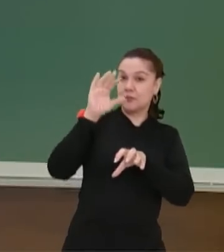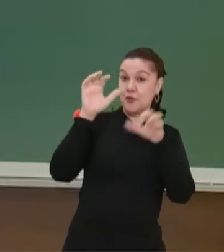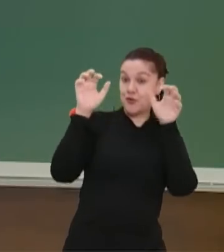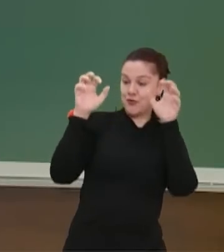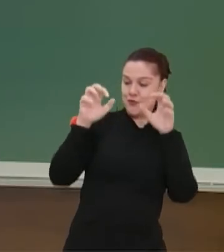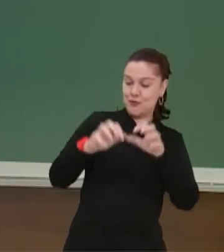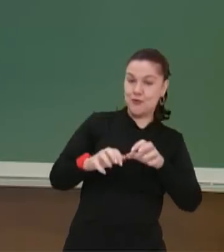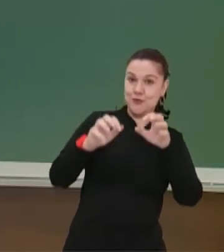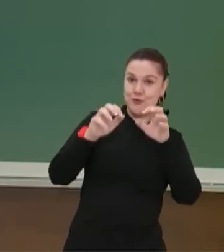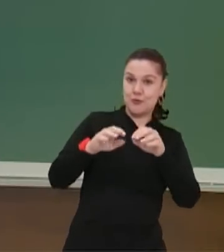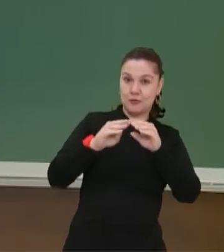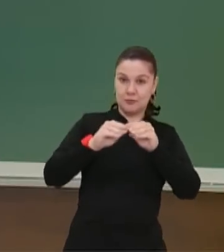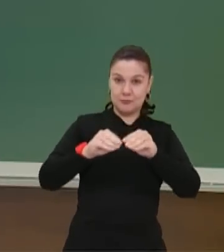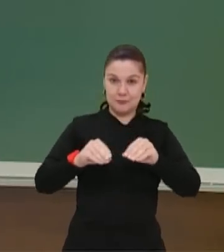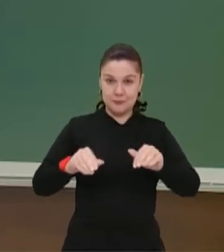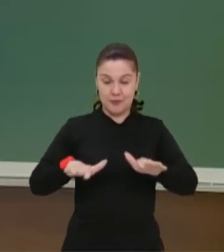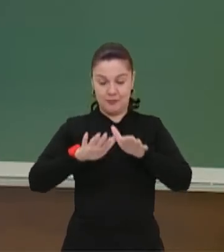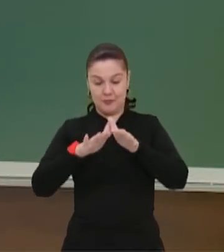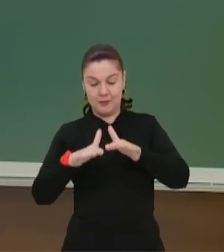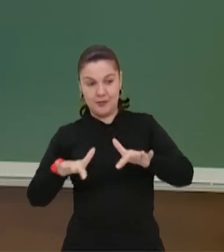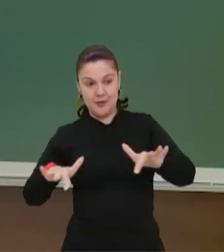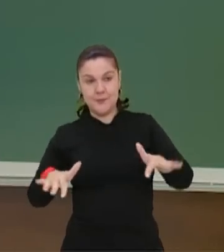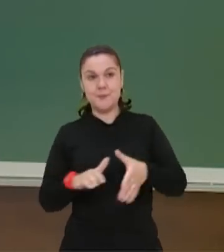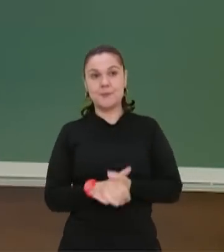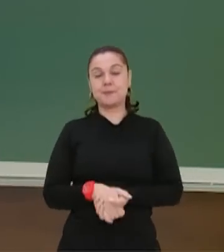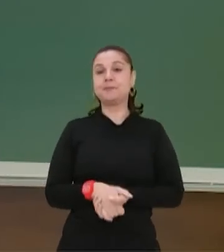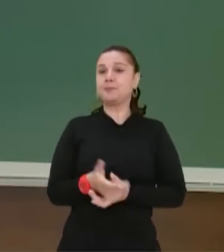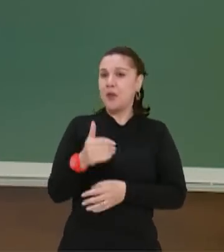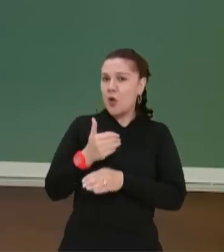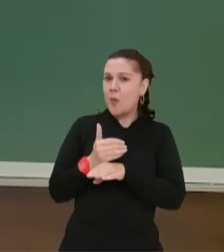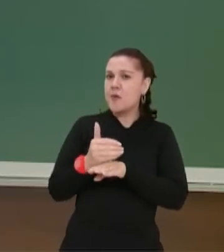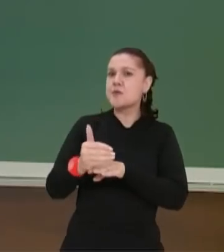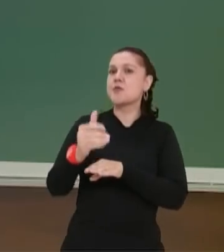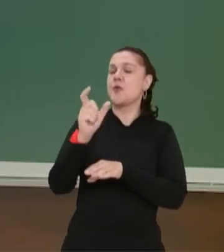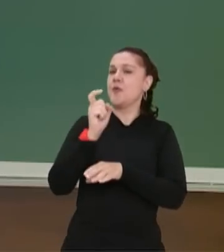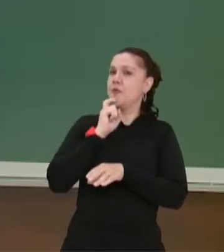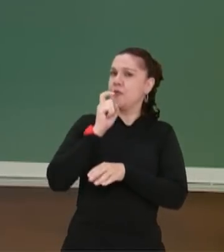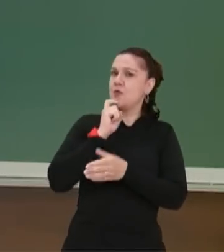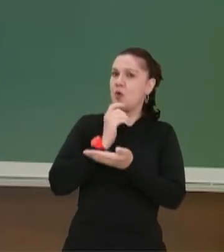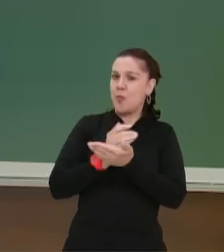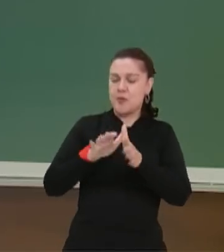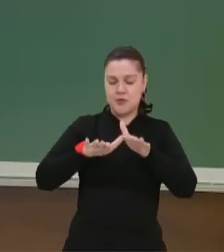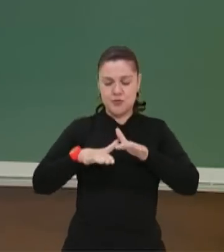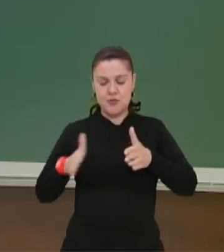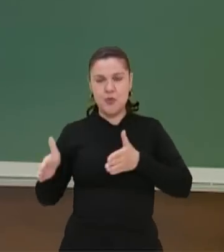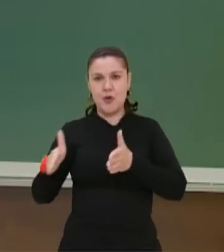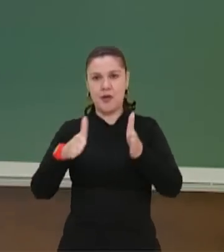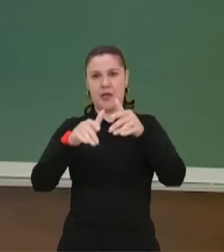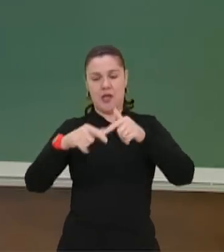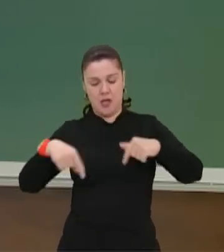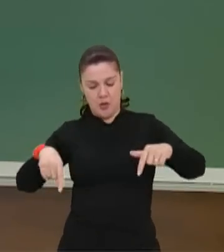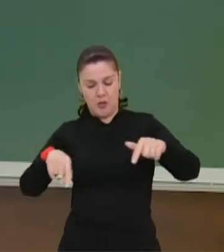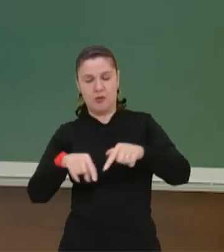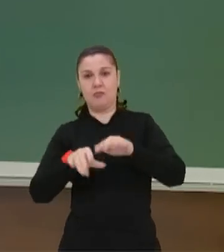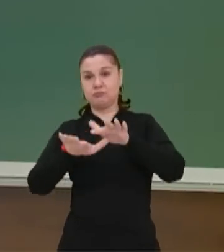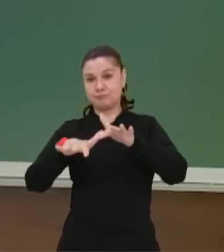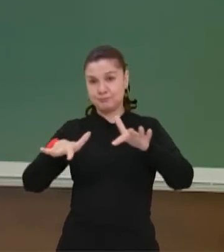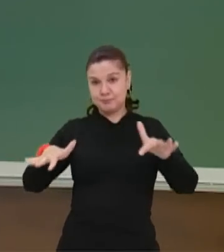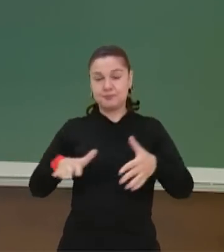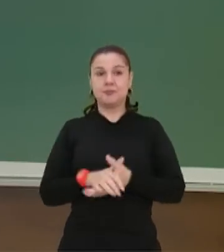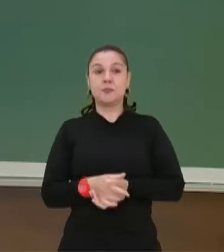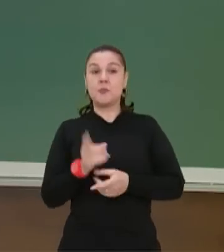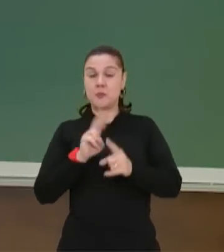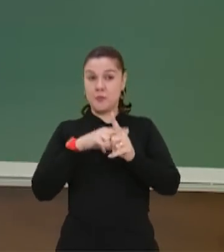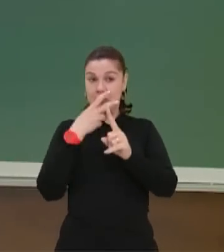condensar e desceu como forma de precipitação de chuvas, formando rios, lagos, mares e oceanos, né? Outra